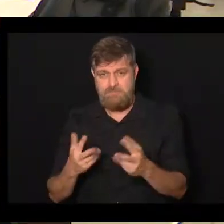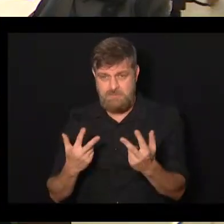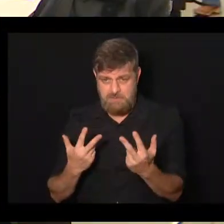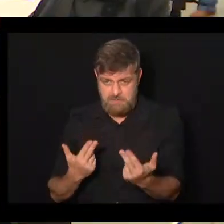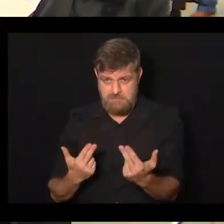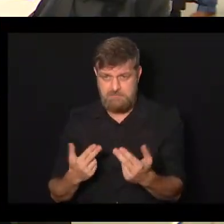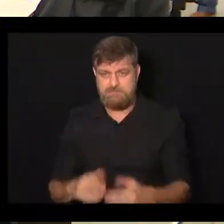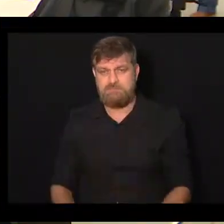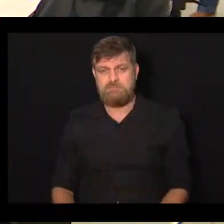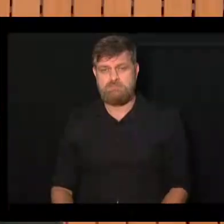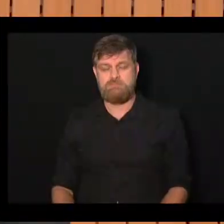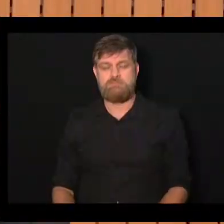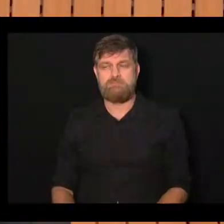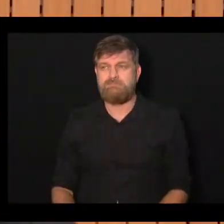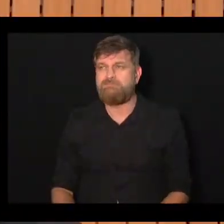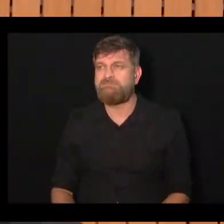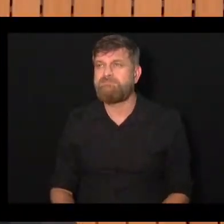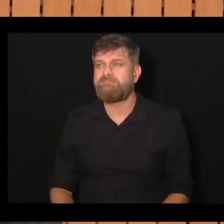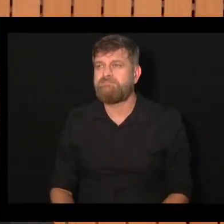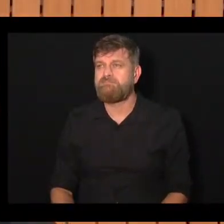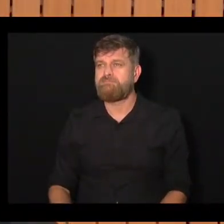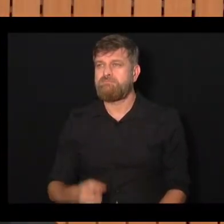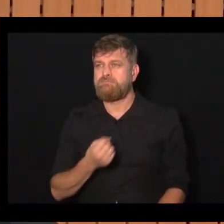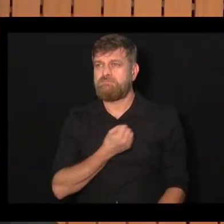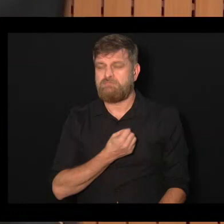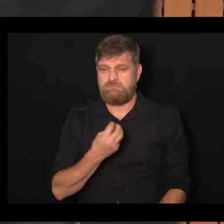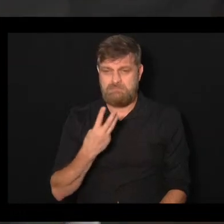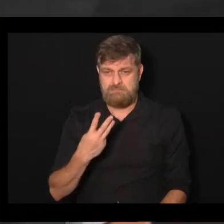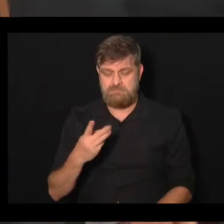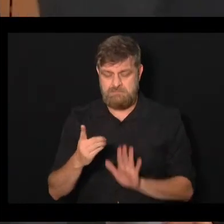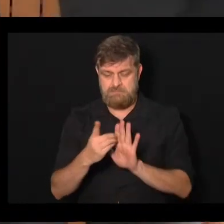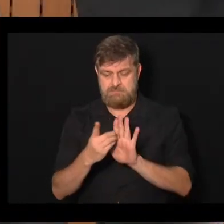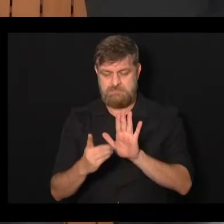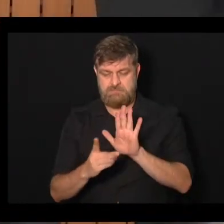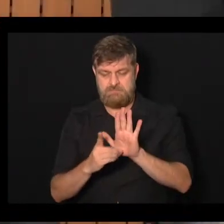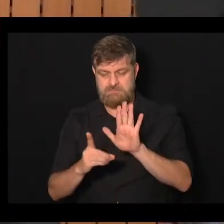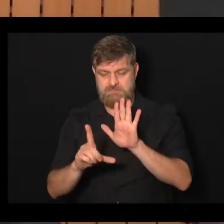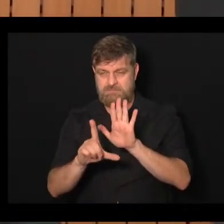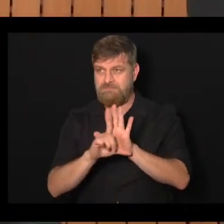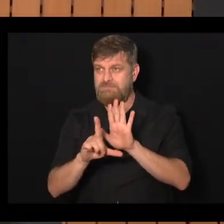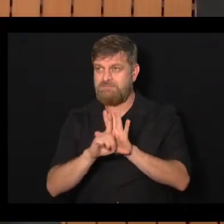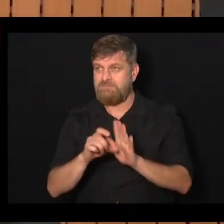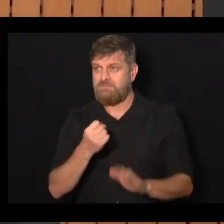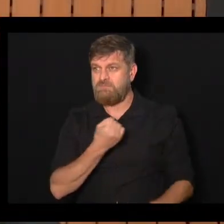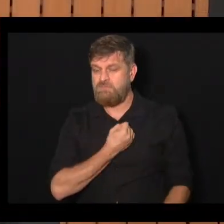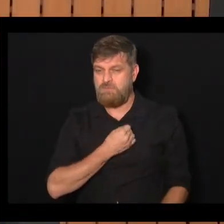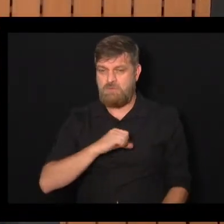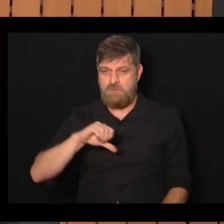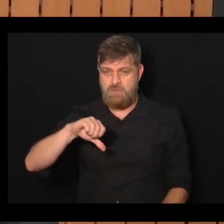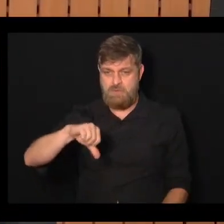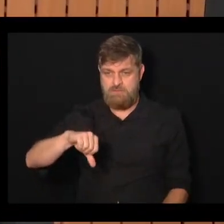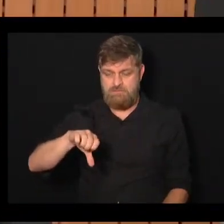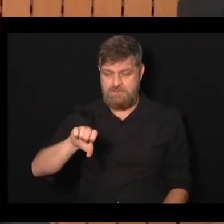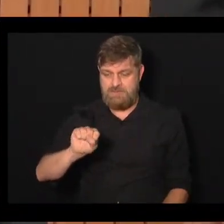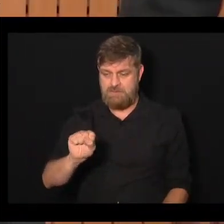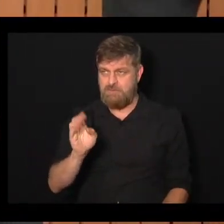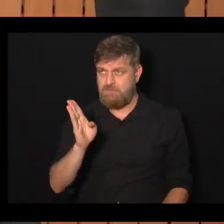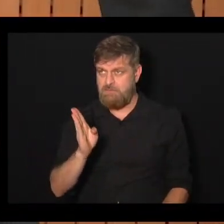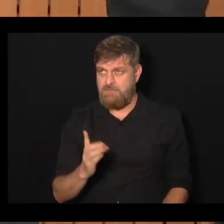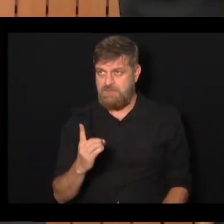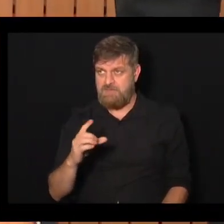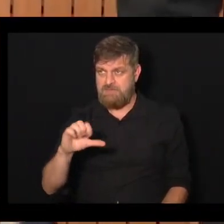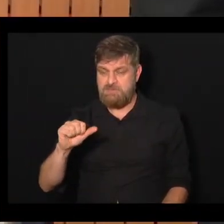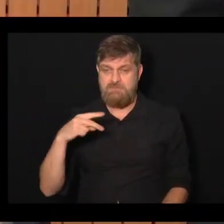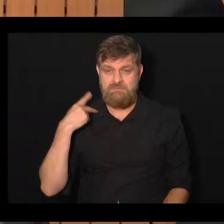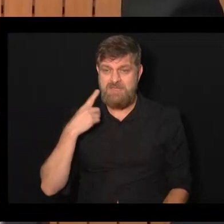que as anteriores. Item 3, turno de discussão e votação do projeto de lei, projeto de decreto legislativo 9819, processo 229-865, de autoria do